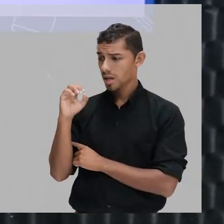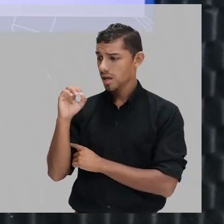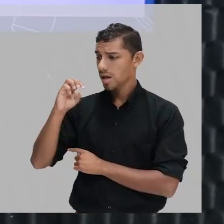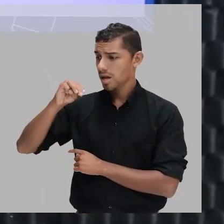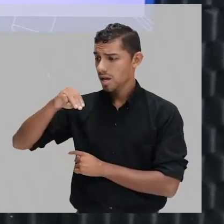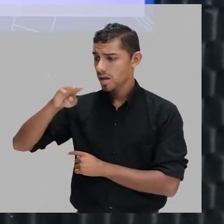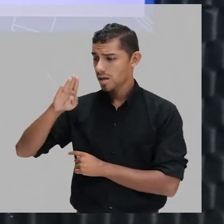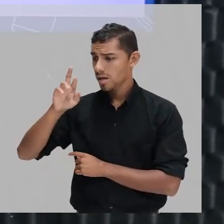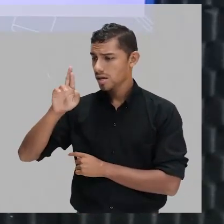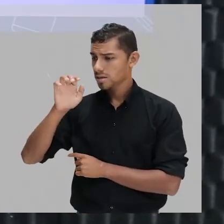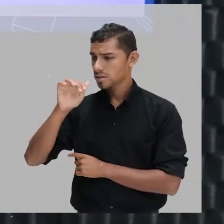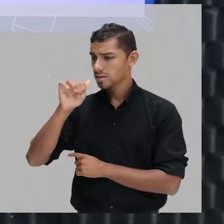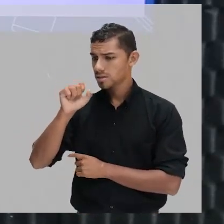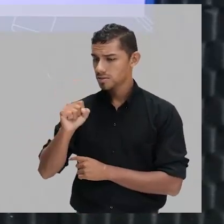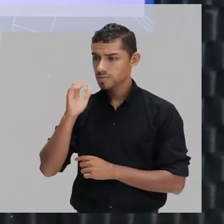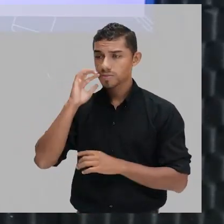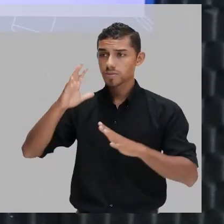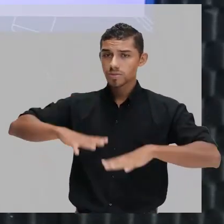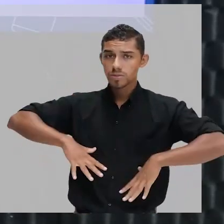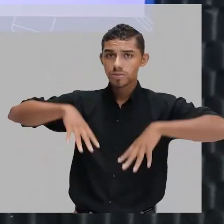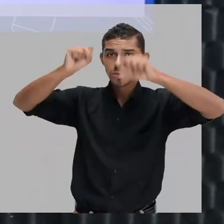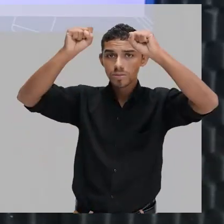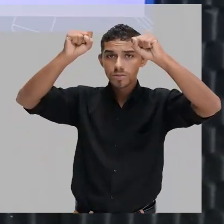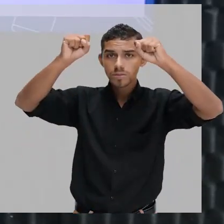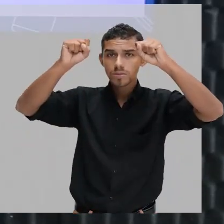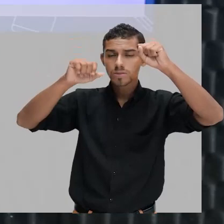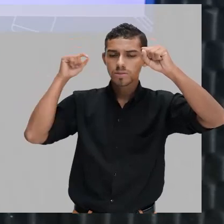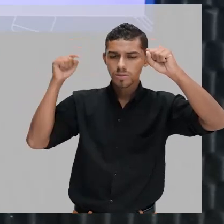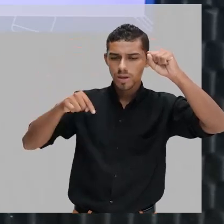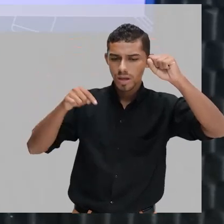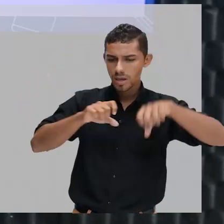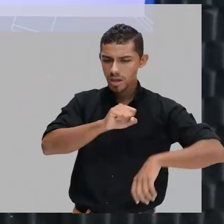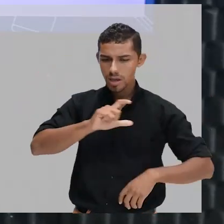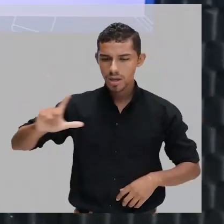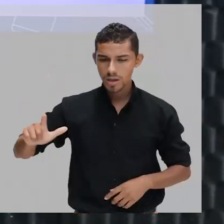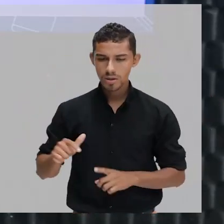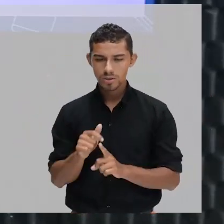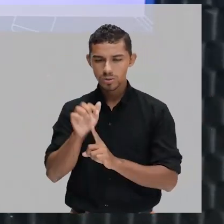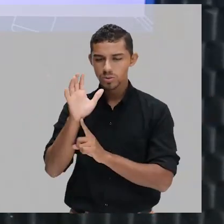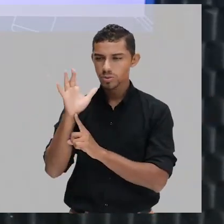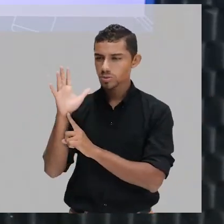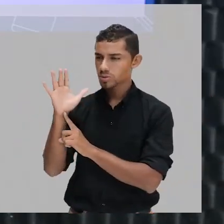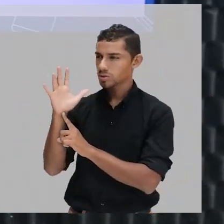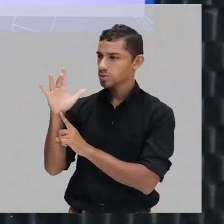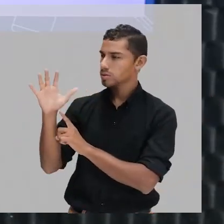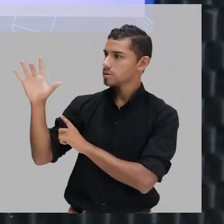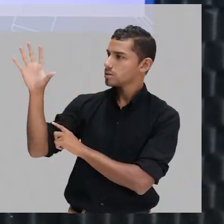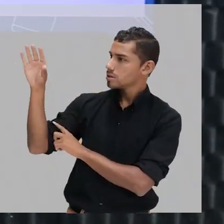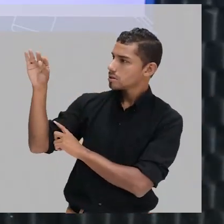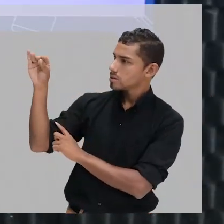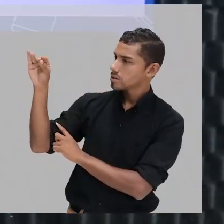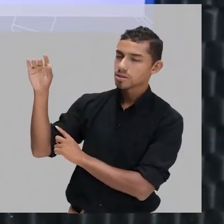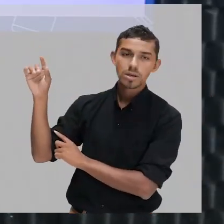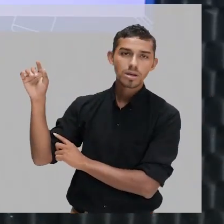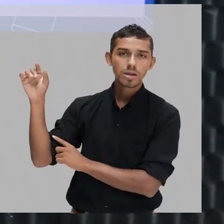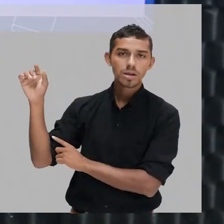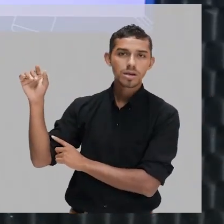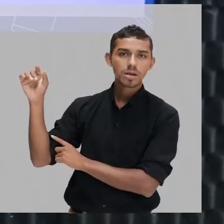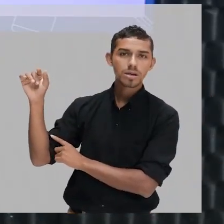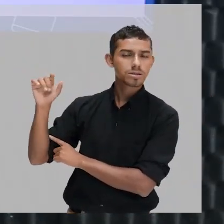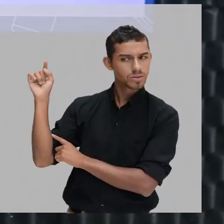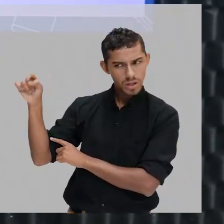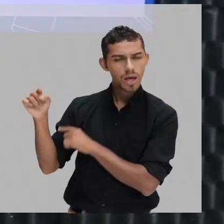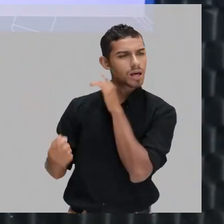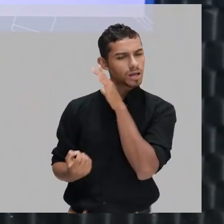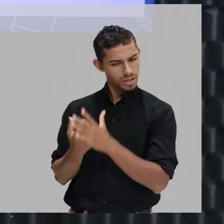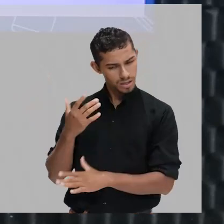Quem já experimentou um dia que falta luz aqui em São Luís, né? Que você pega uma vela e faz sombrinha na parede, pronto, ali já é uma forma de